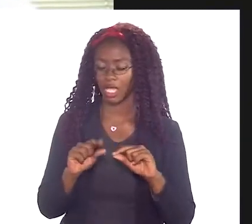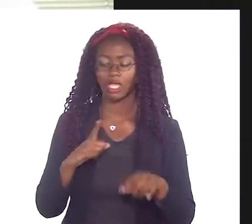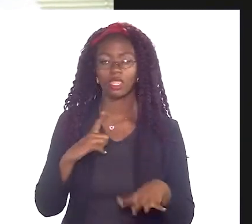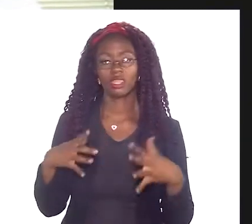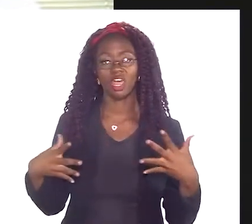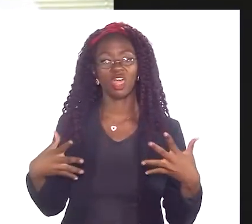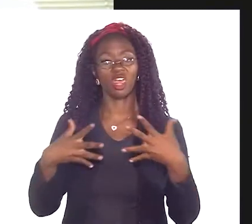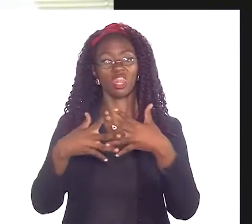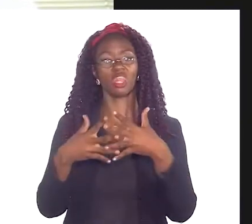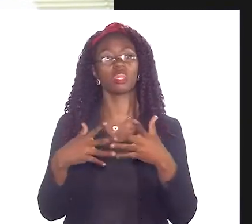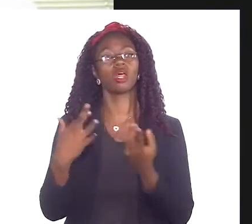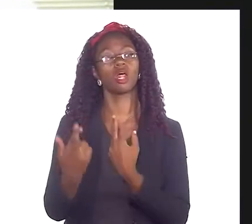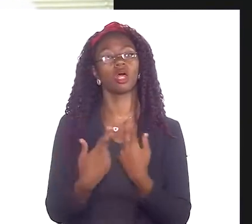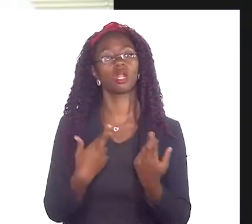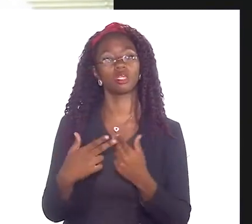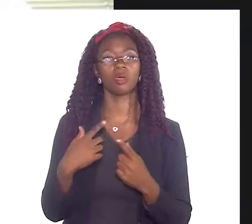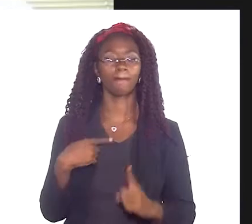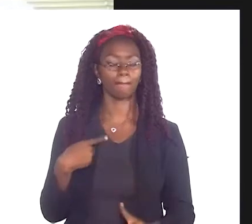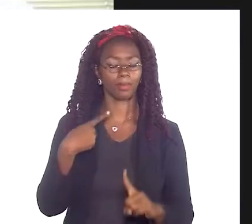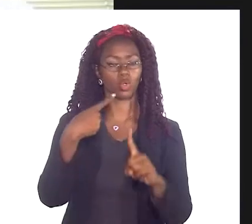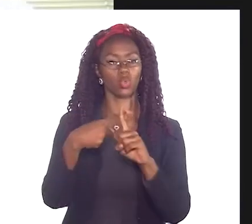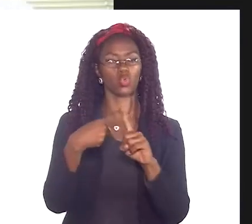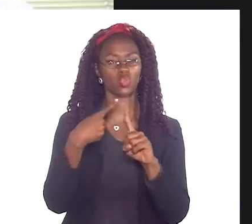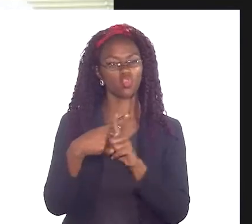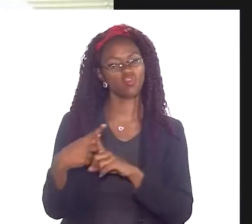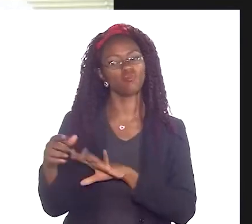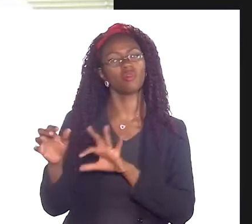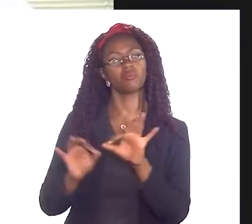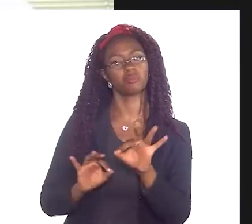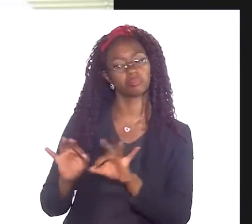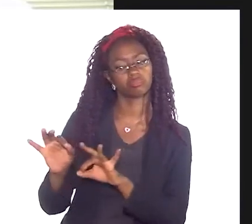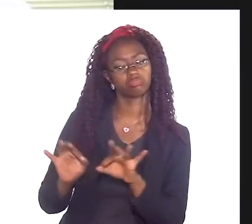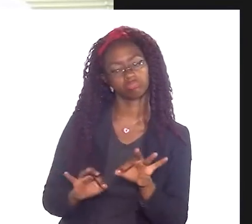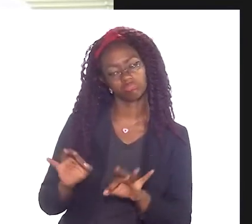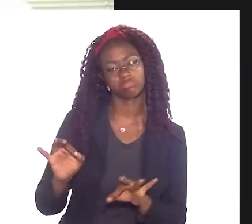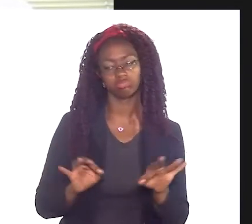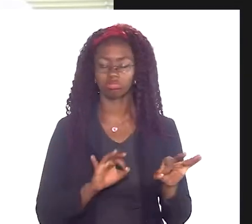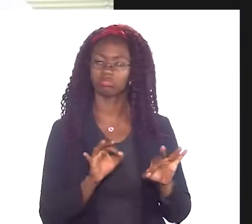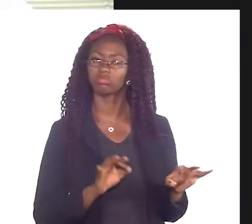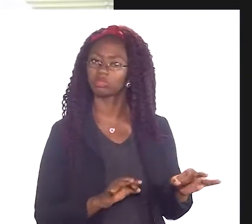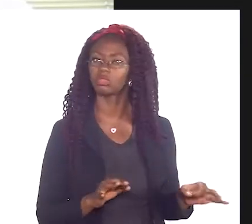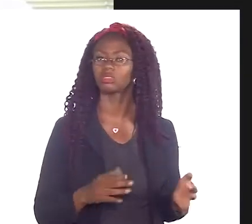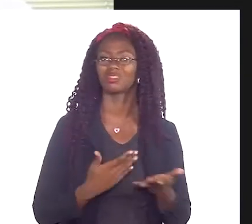verdade é formar uma rede de relacionamentos positiva, construir,